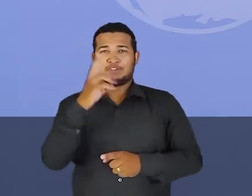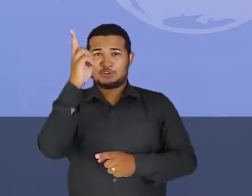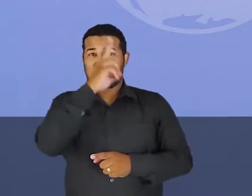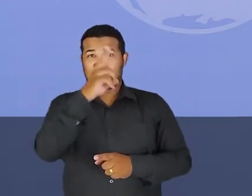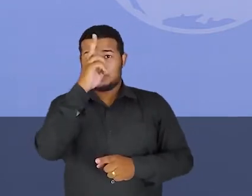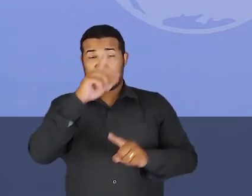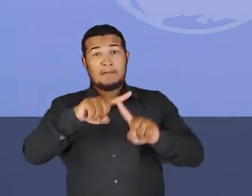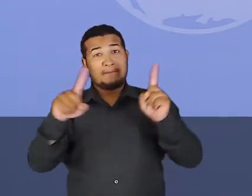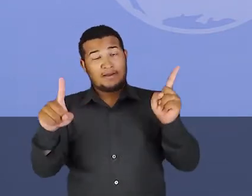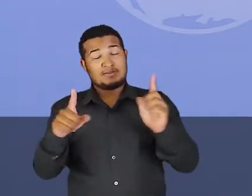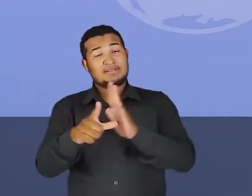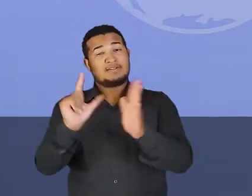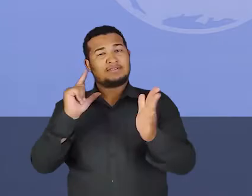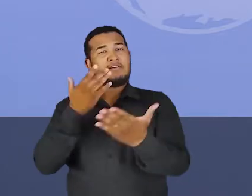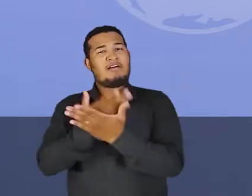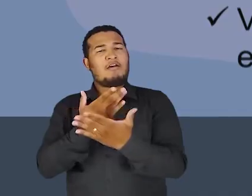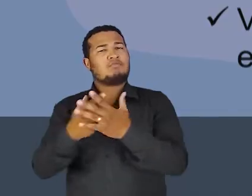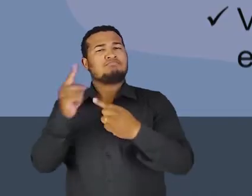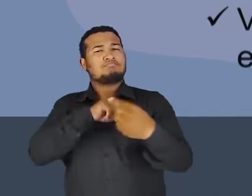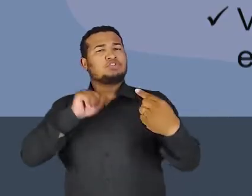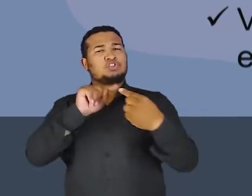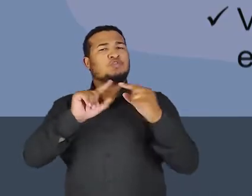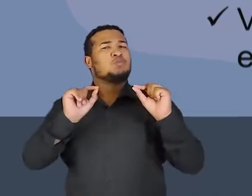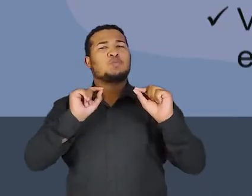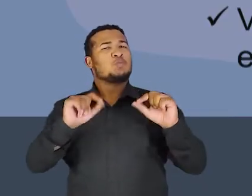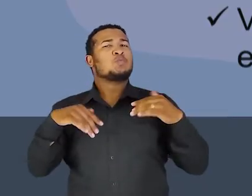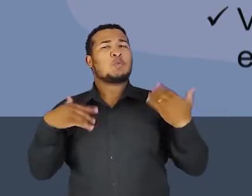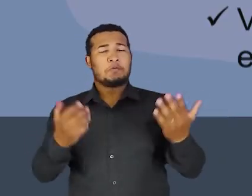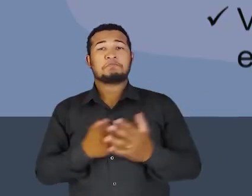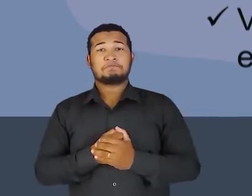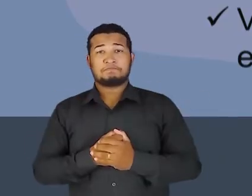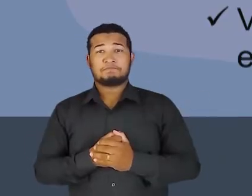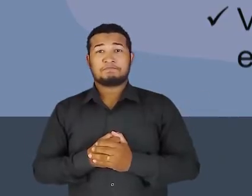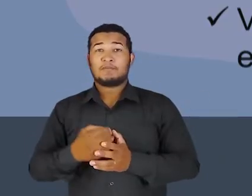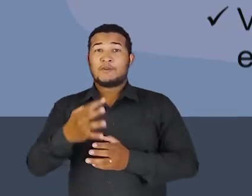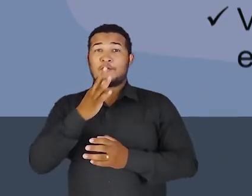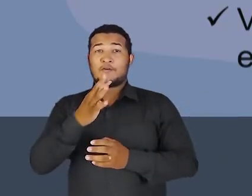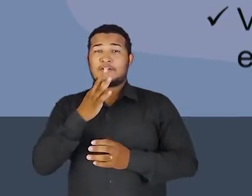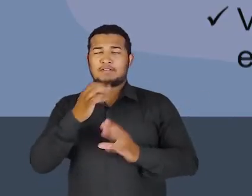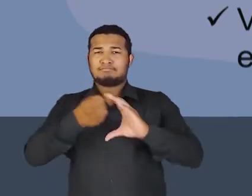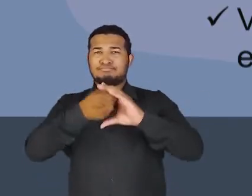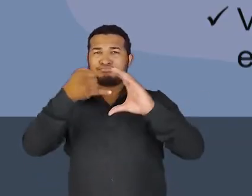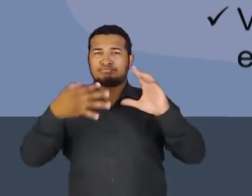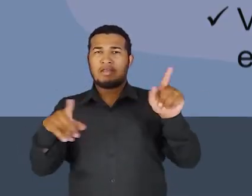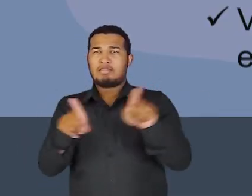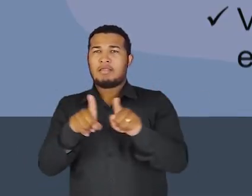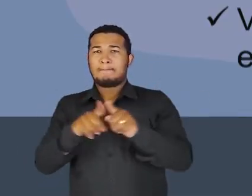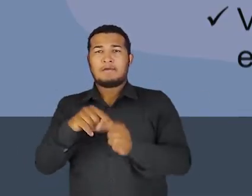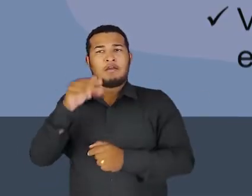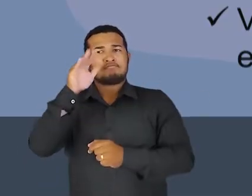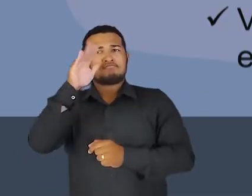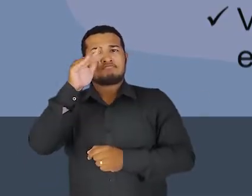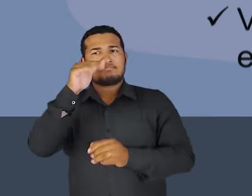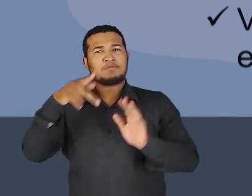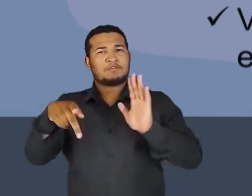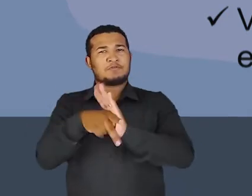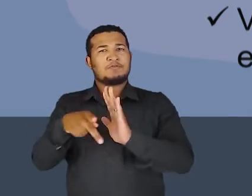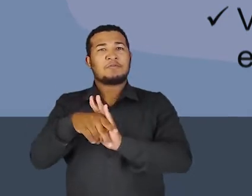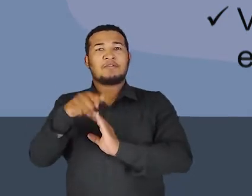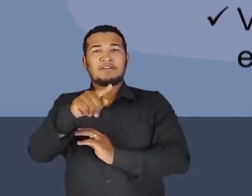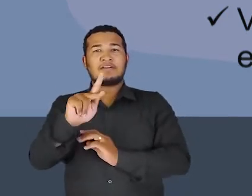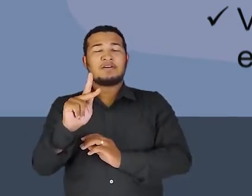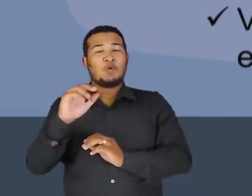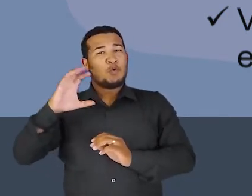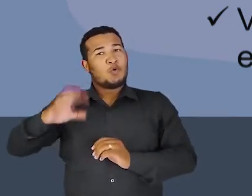para os objetivos dessa aula no próximo slide. Conhecer as características e curiosidades do handebol, identificar os benefícios